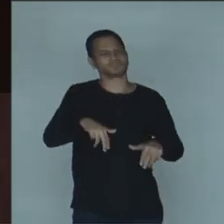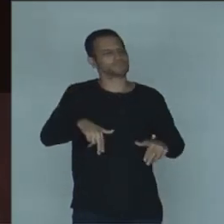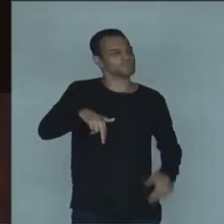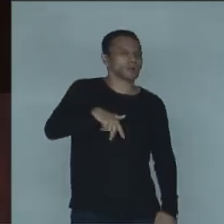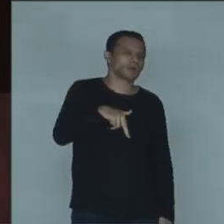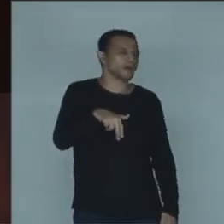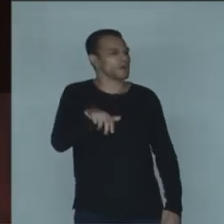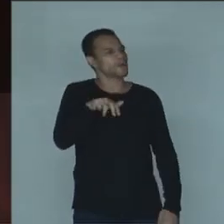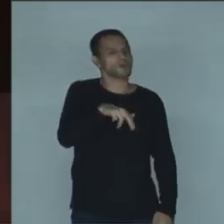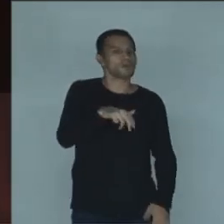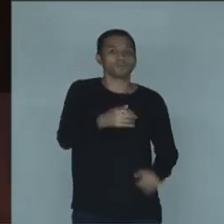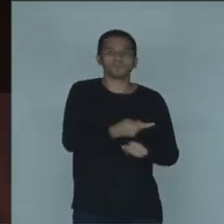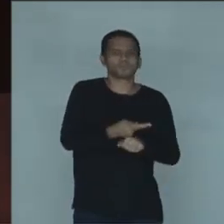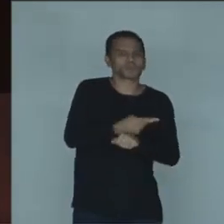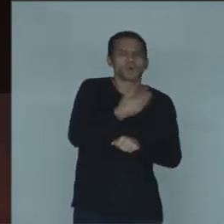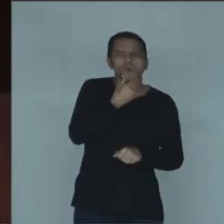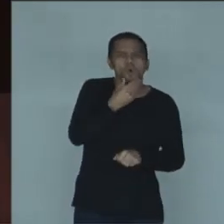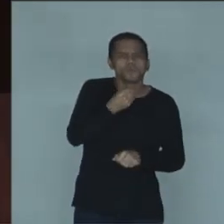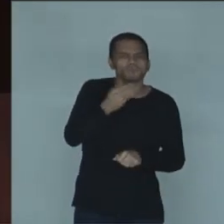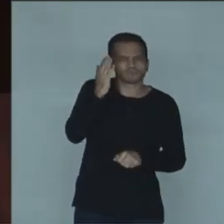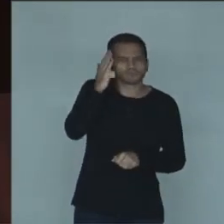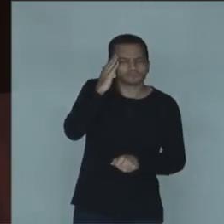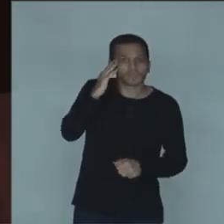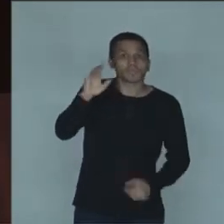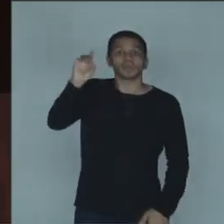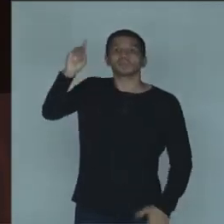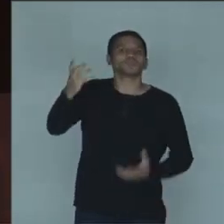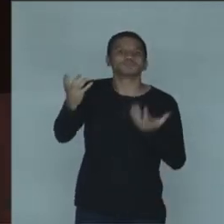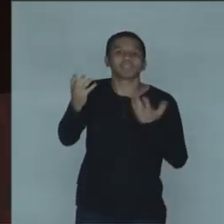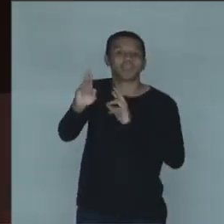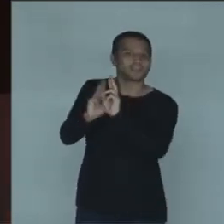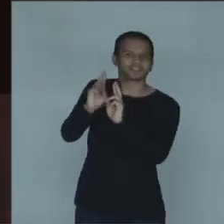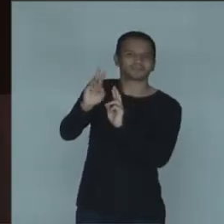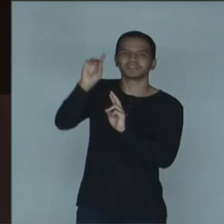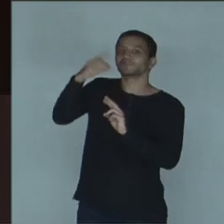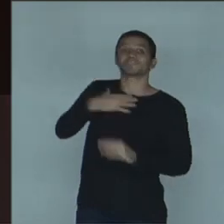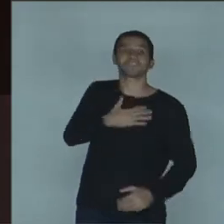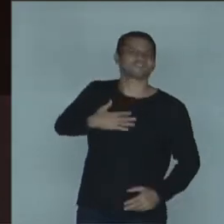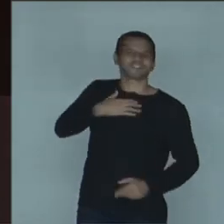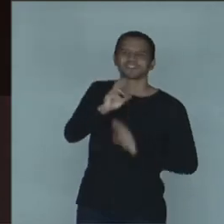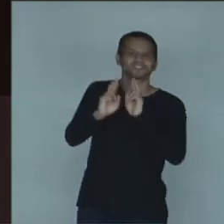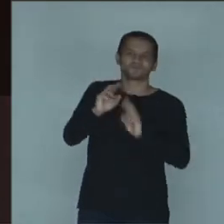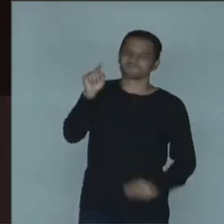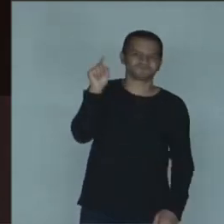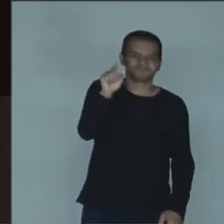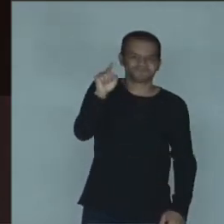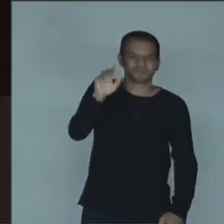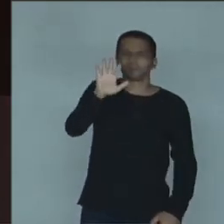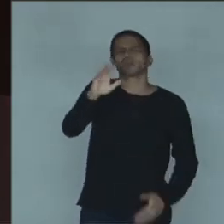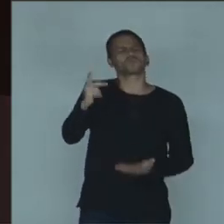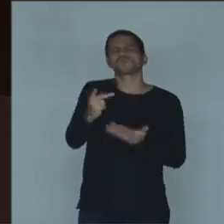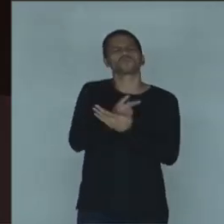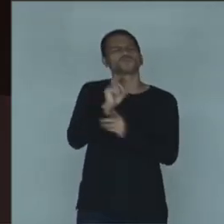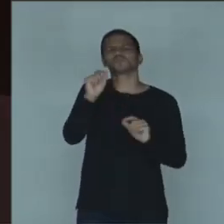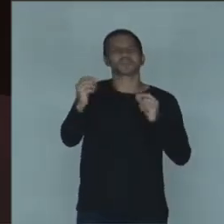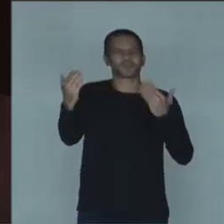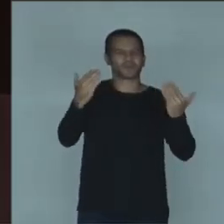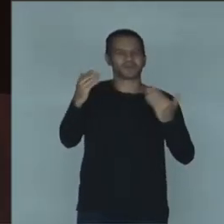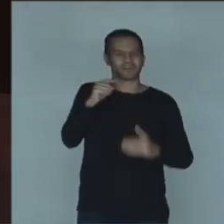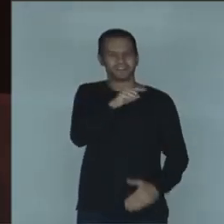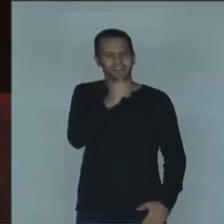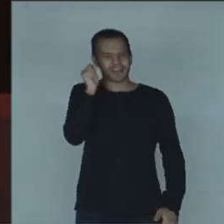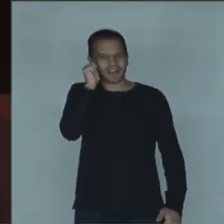Deus quer visitar você Deus que relacionamento só que quando ele chega no Jardim do Éden Adão e Eva